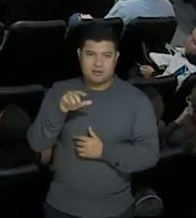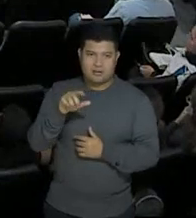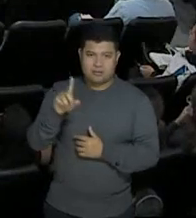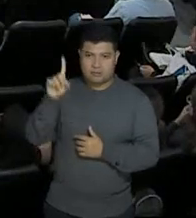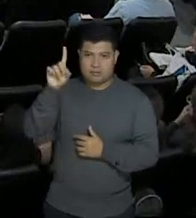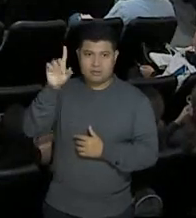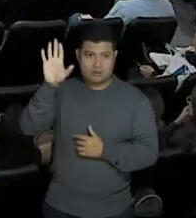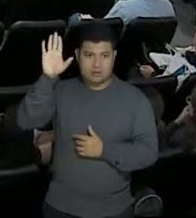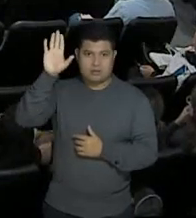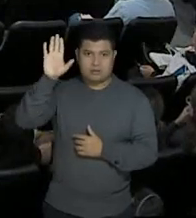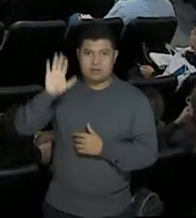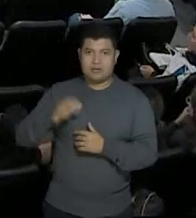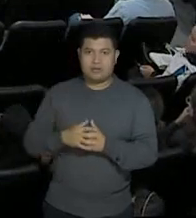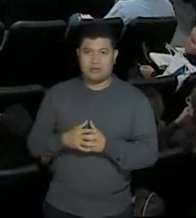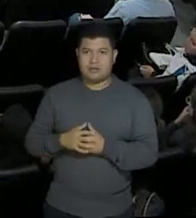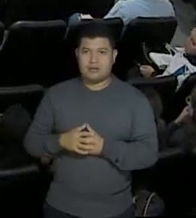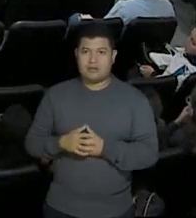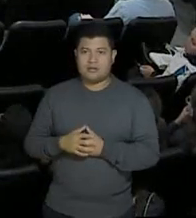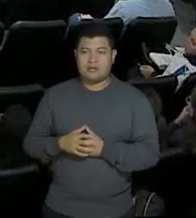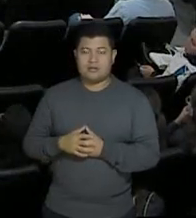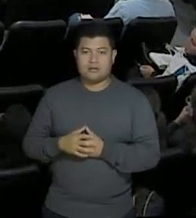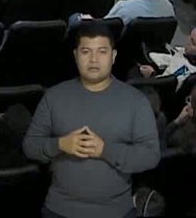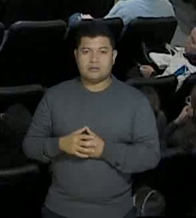Eu estou,